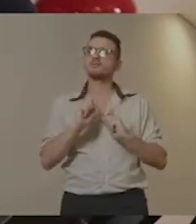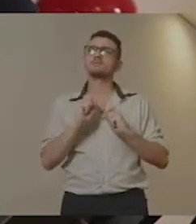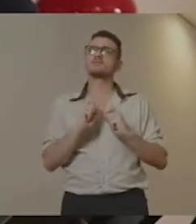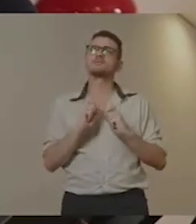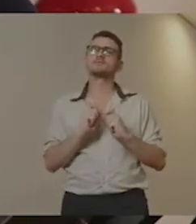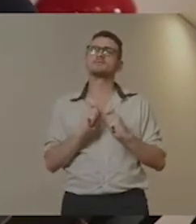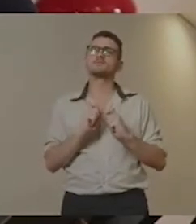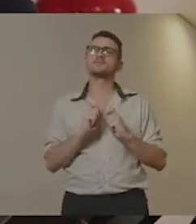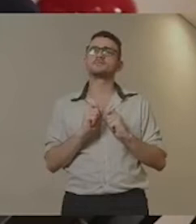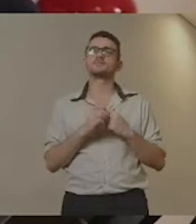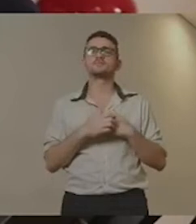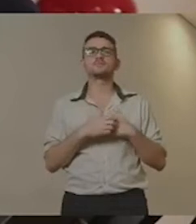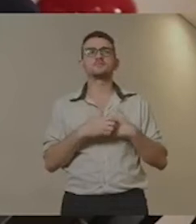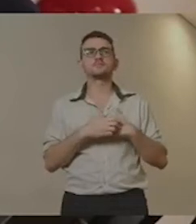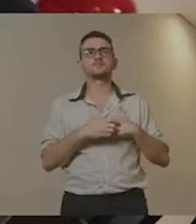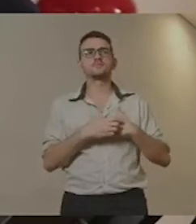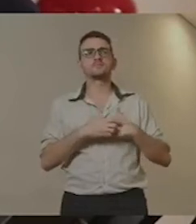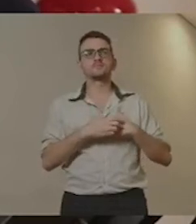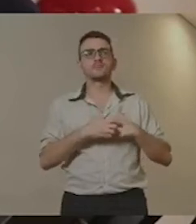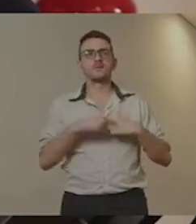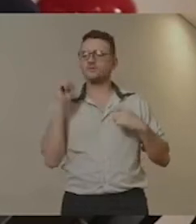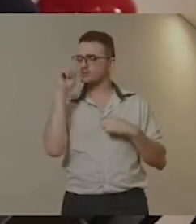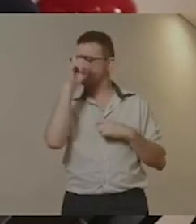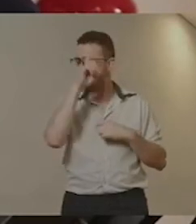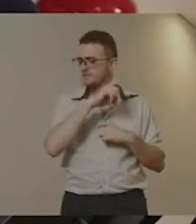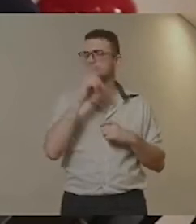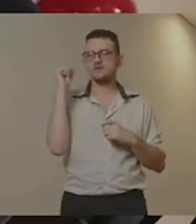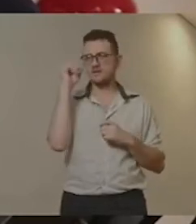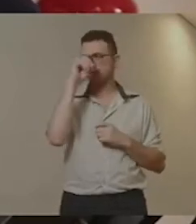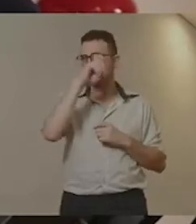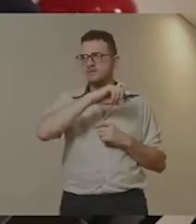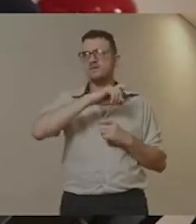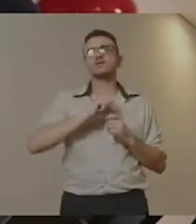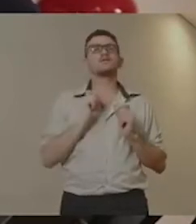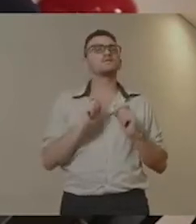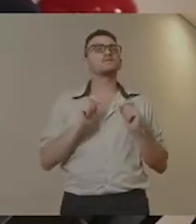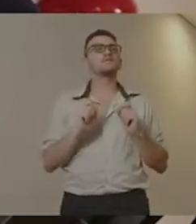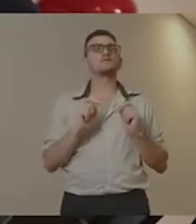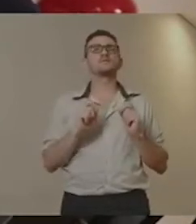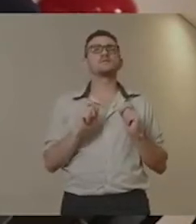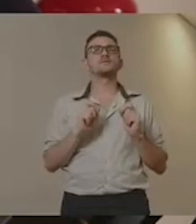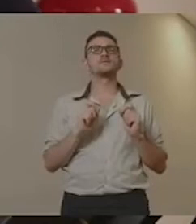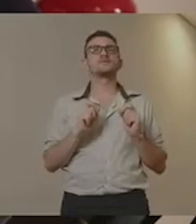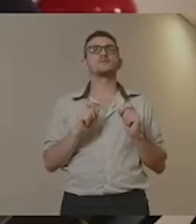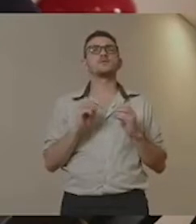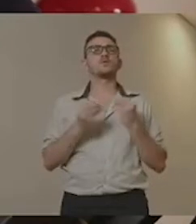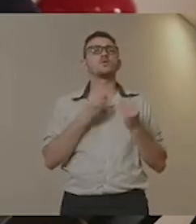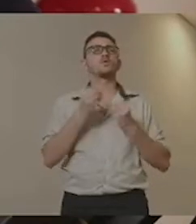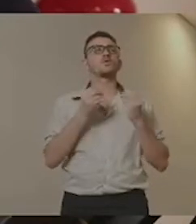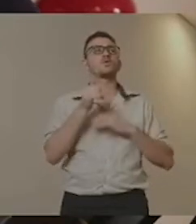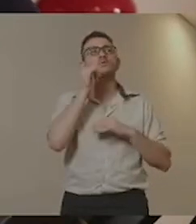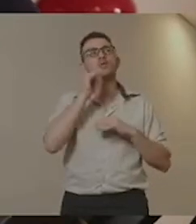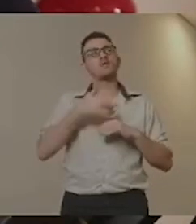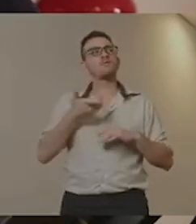Era muito tenso. De que eu lembro que eu... como eu estava falando anteriormente, de que eu estava fazendo esse espaço de expressão, batalha